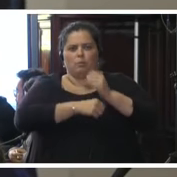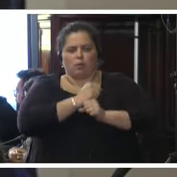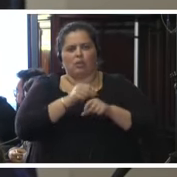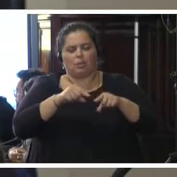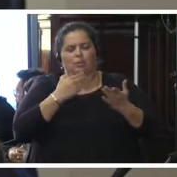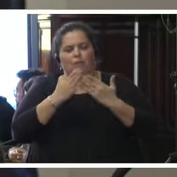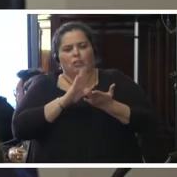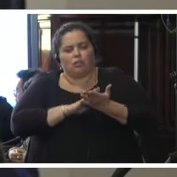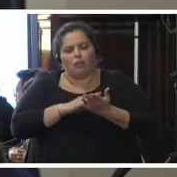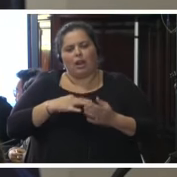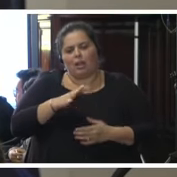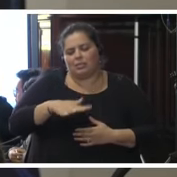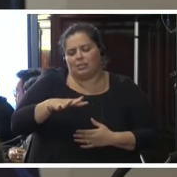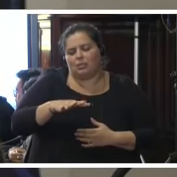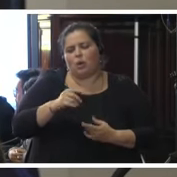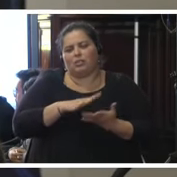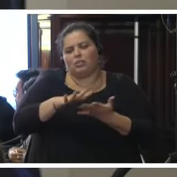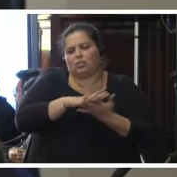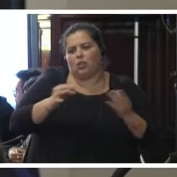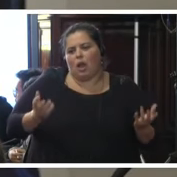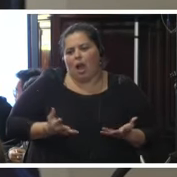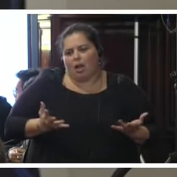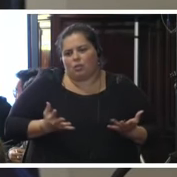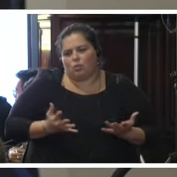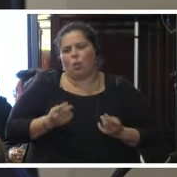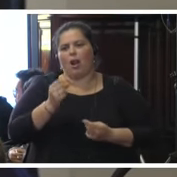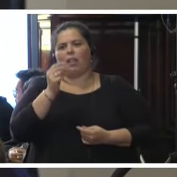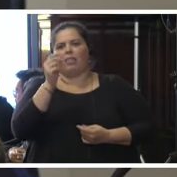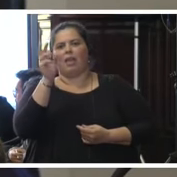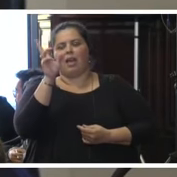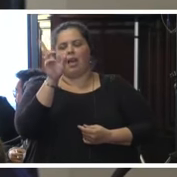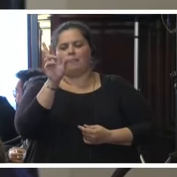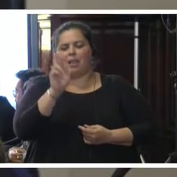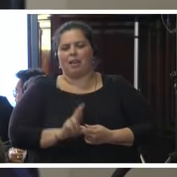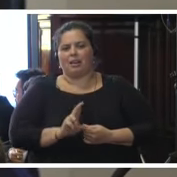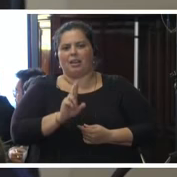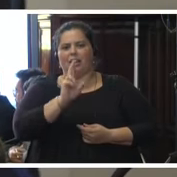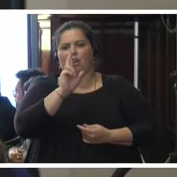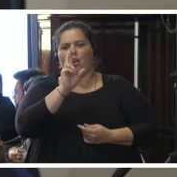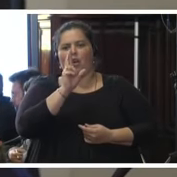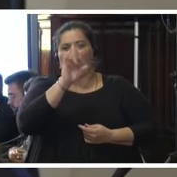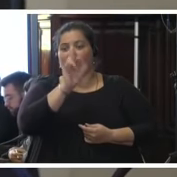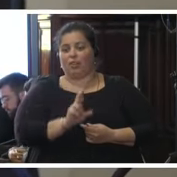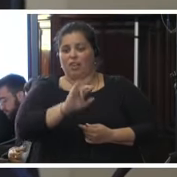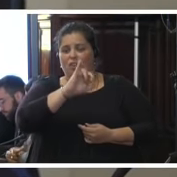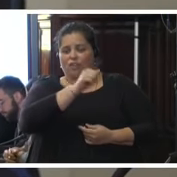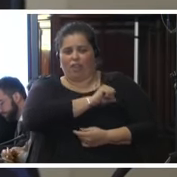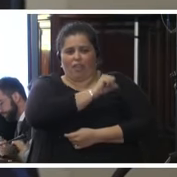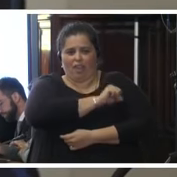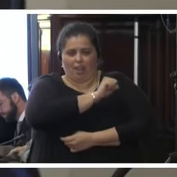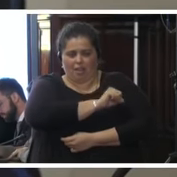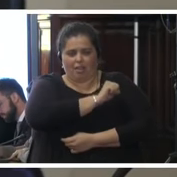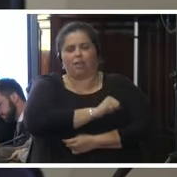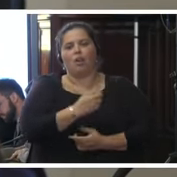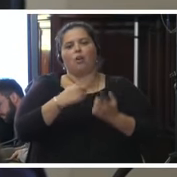de Janeiro. E o que estou vendo pelas cifras, pelas informações, é um retrocesso. É um retrocesso que podemos